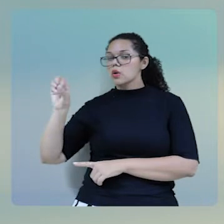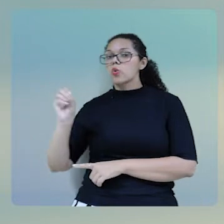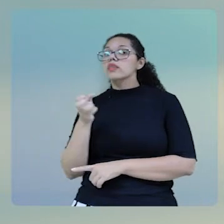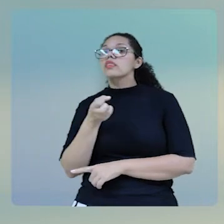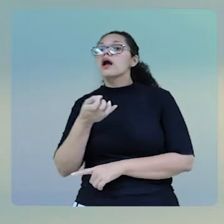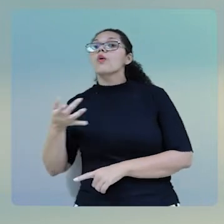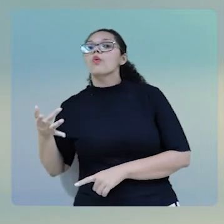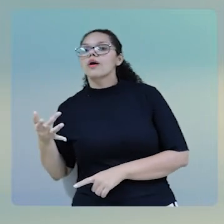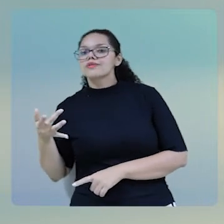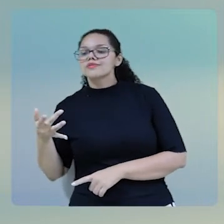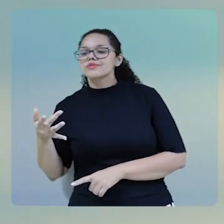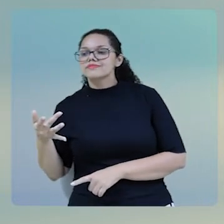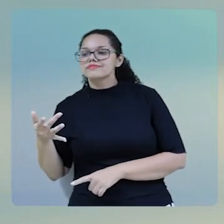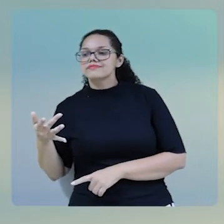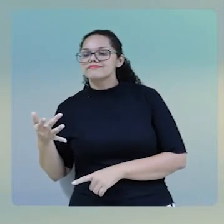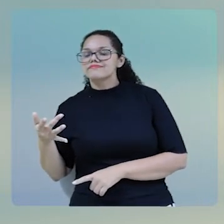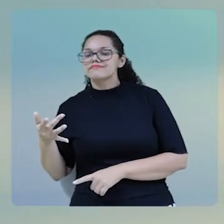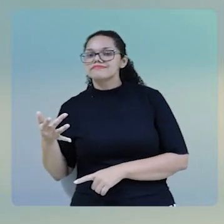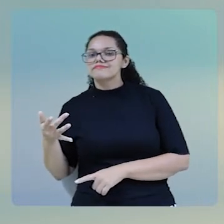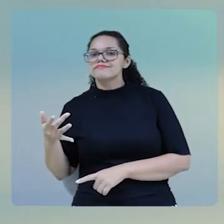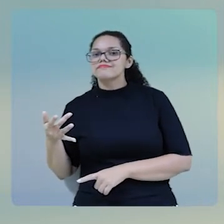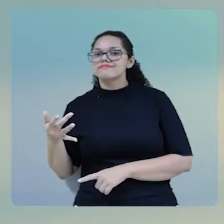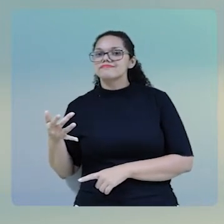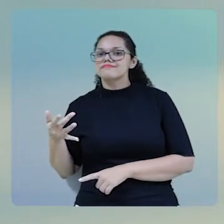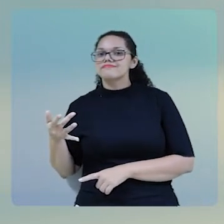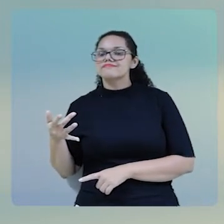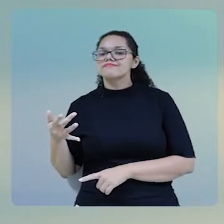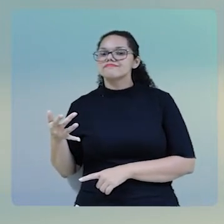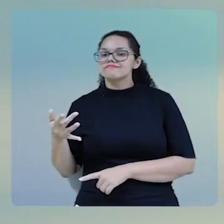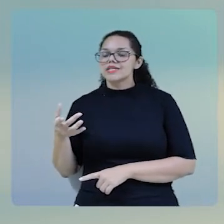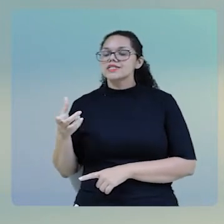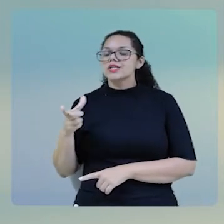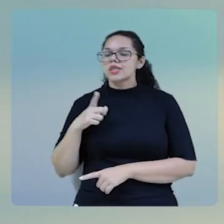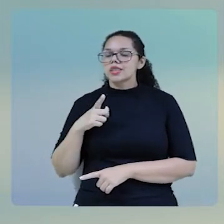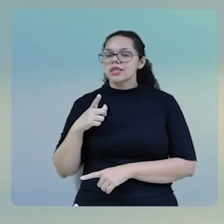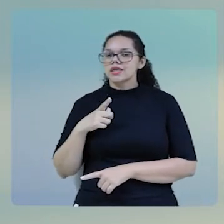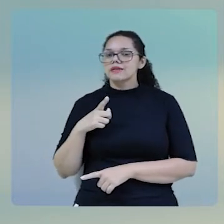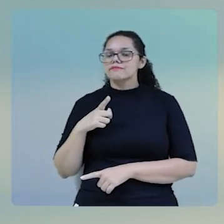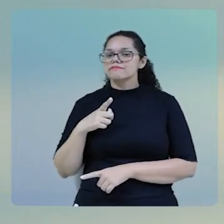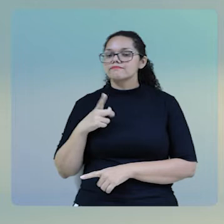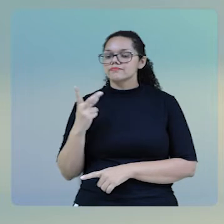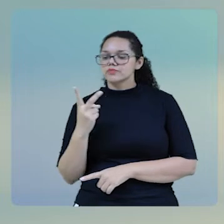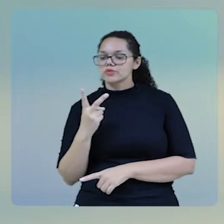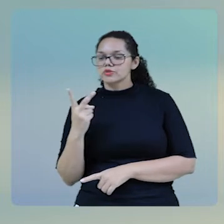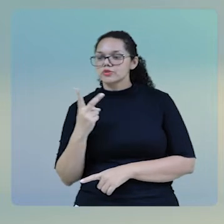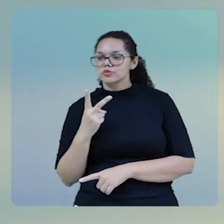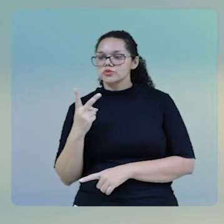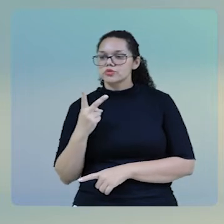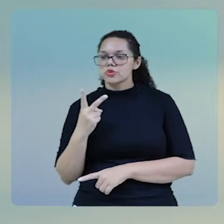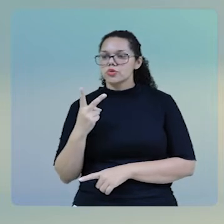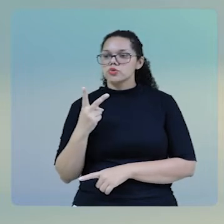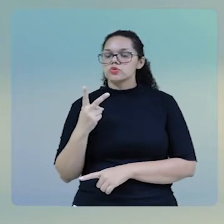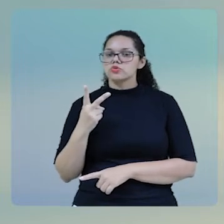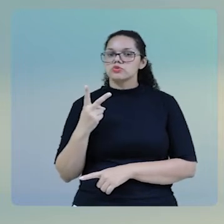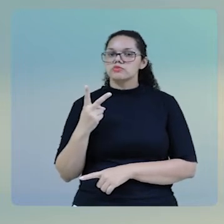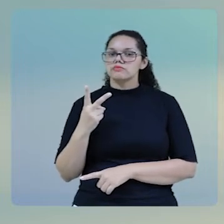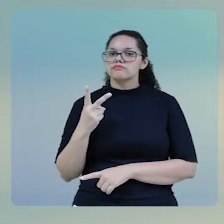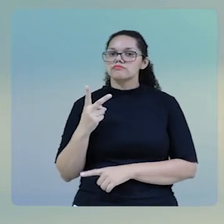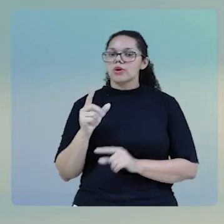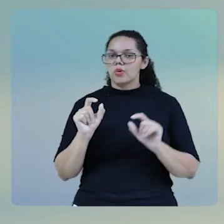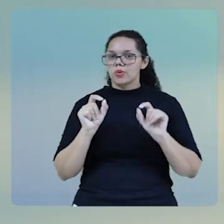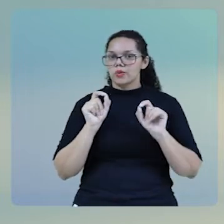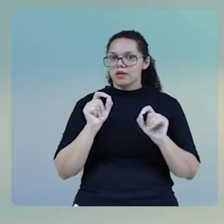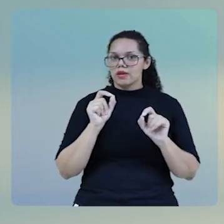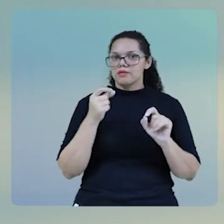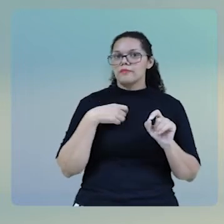pessoal, a gente já tem o quê? A gente tem a tua resistência dos dois. Vai ser o produto